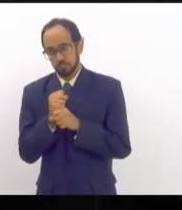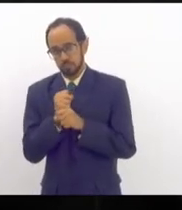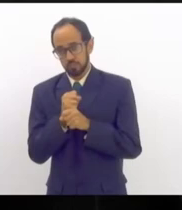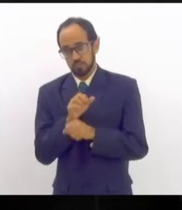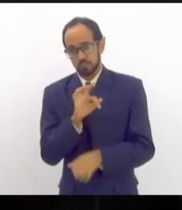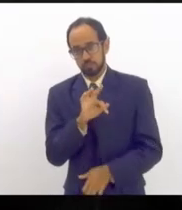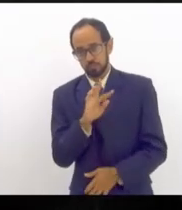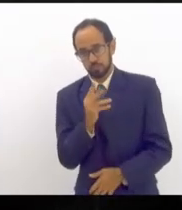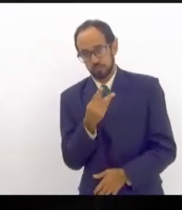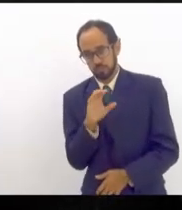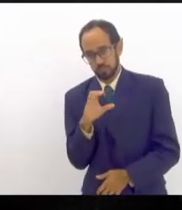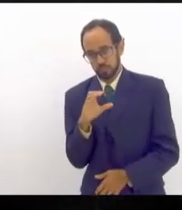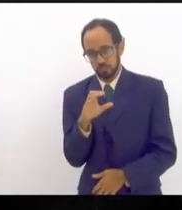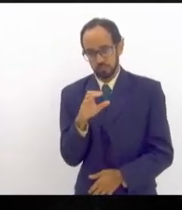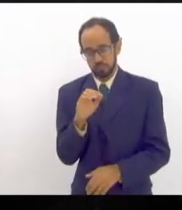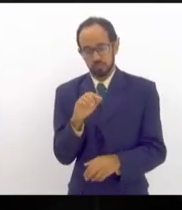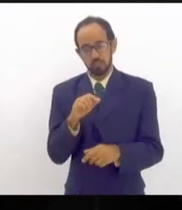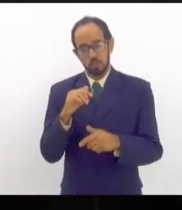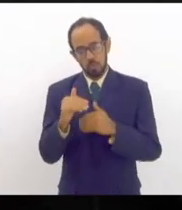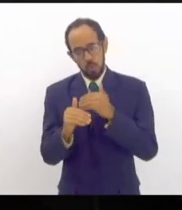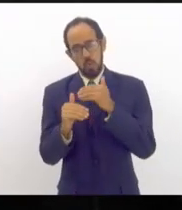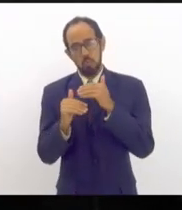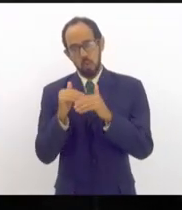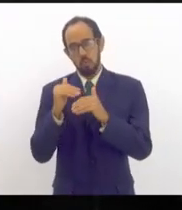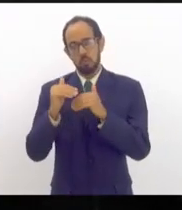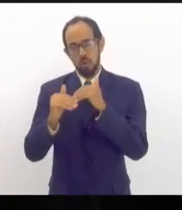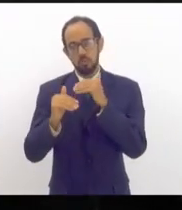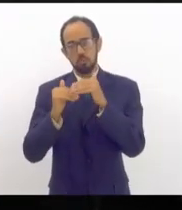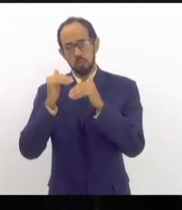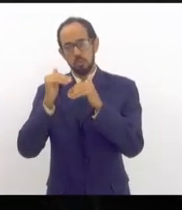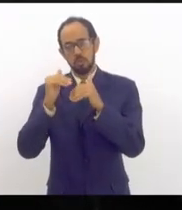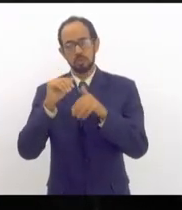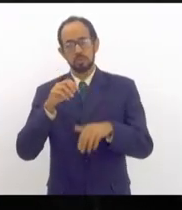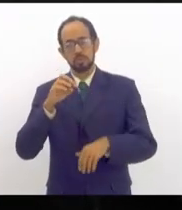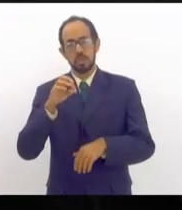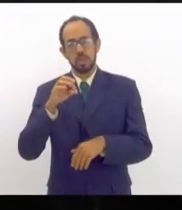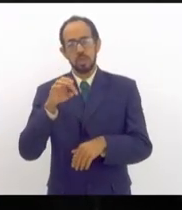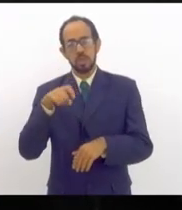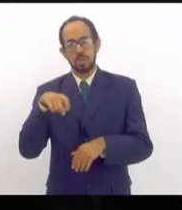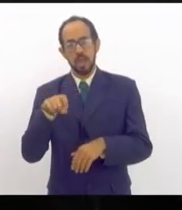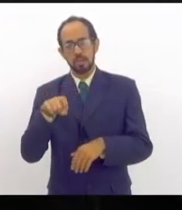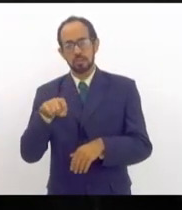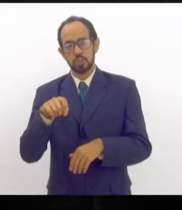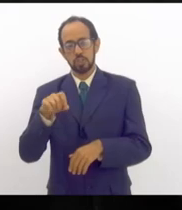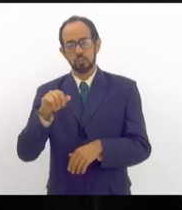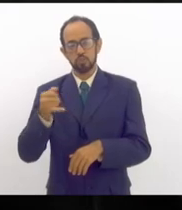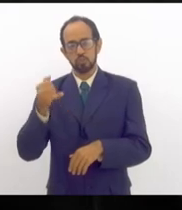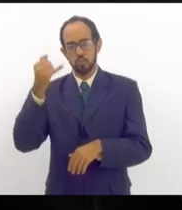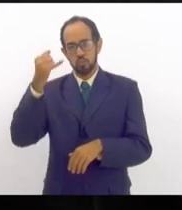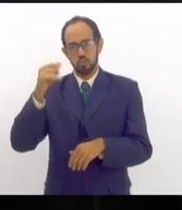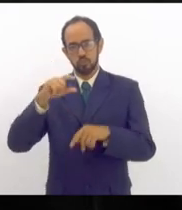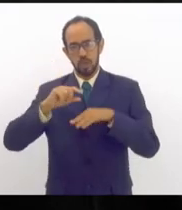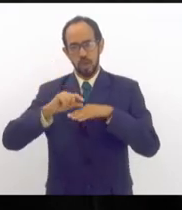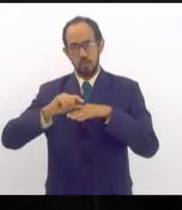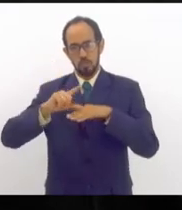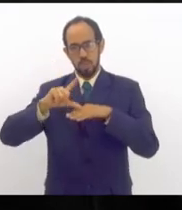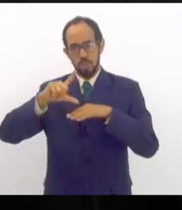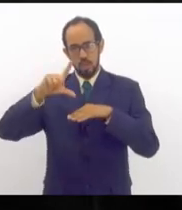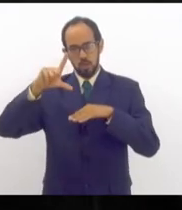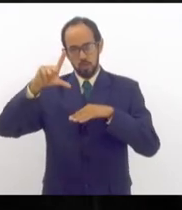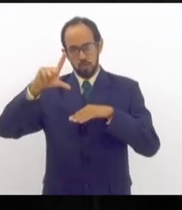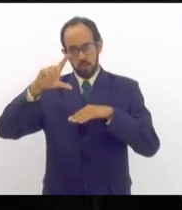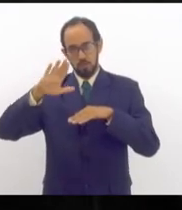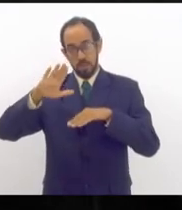e gradativamente essa taxa de juros vem aumentando mas houve um fenômeno